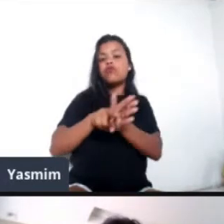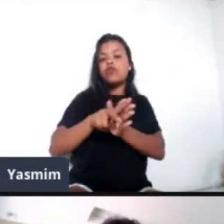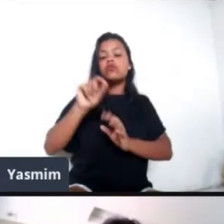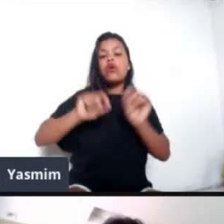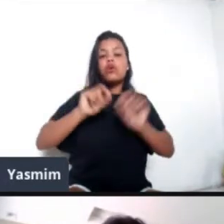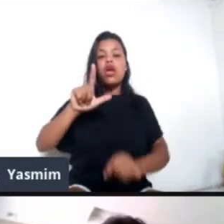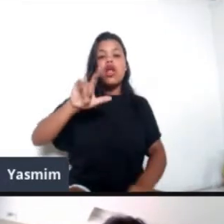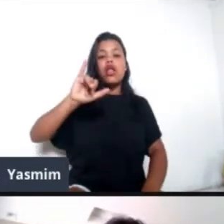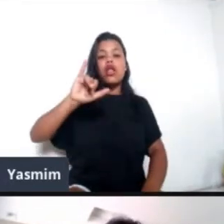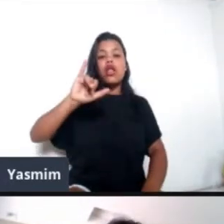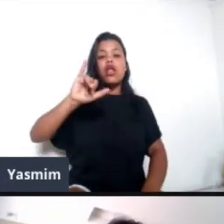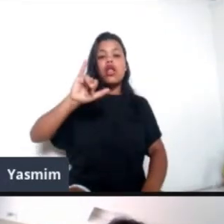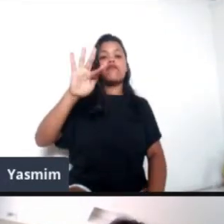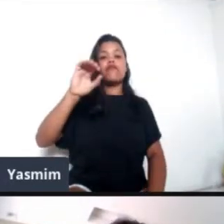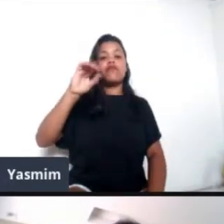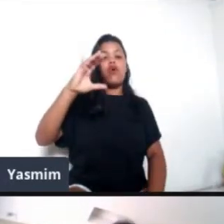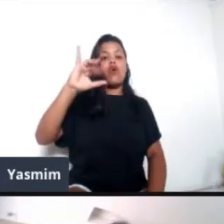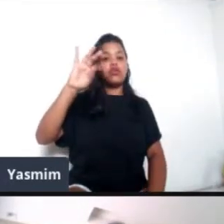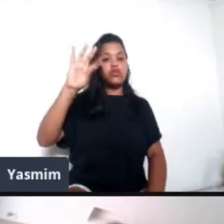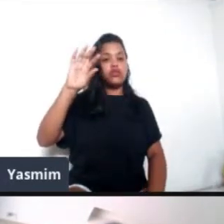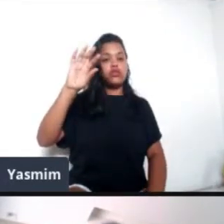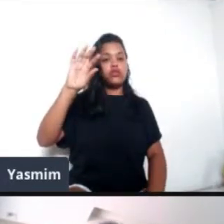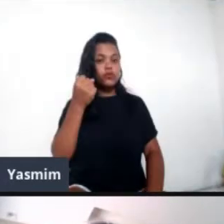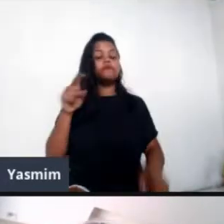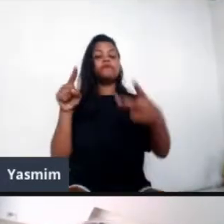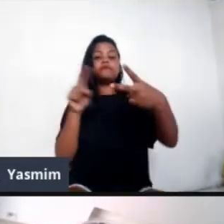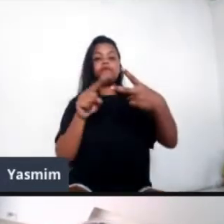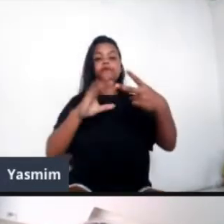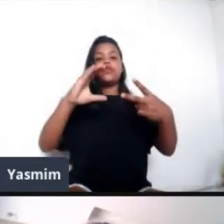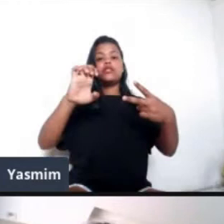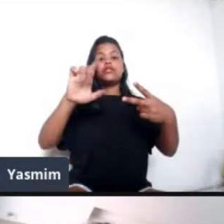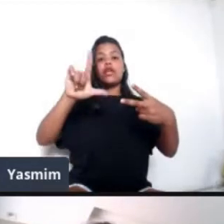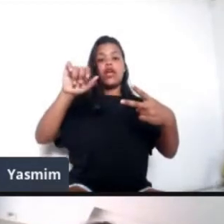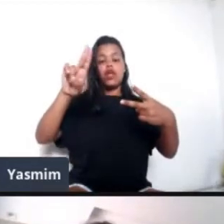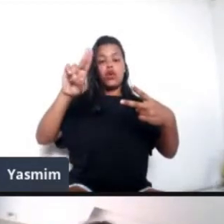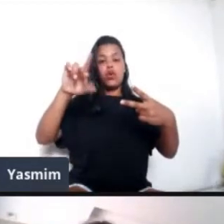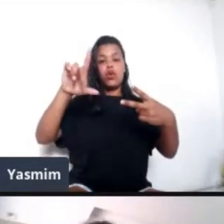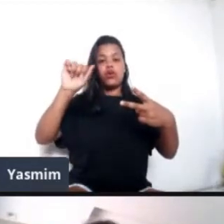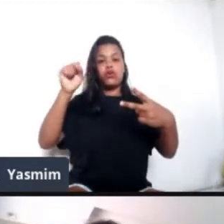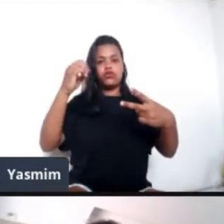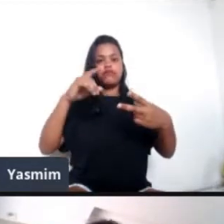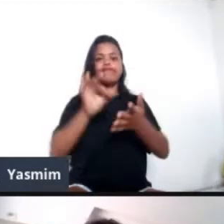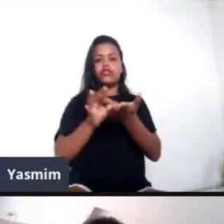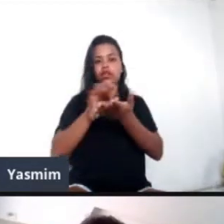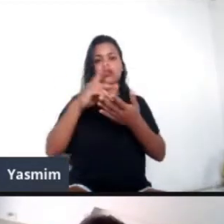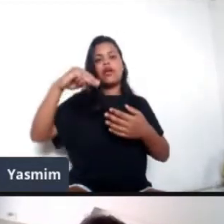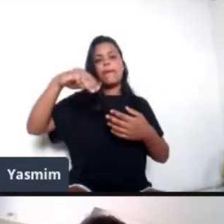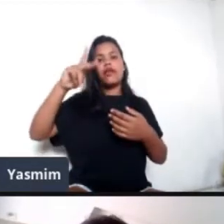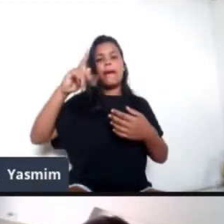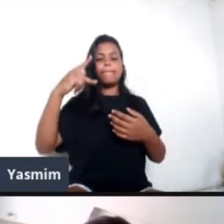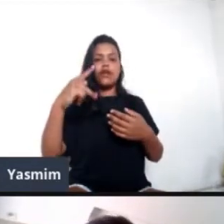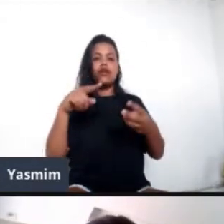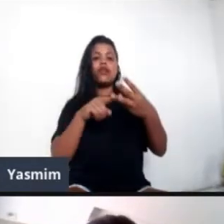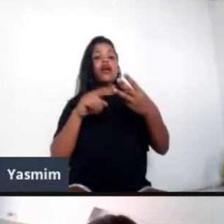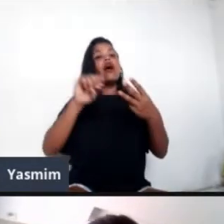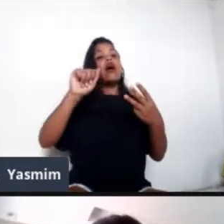NK e NKT e os anticorpos do tipo IgG e IgA. IgA porque a forma